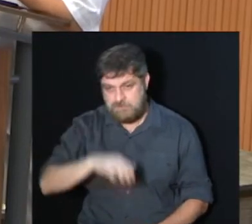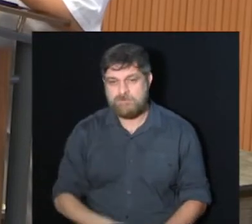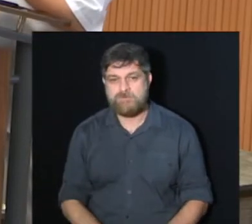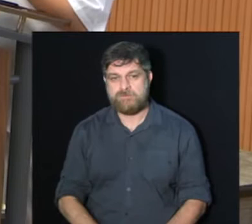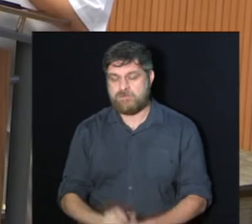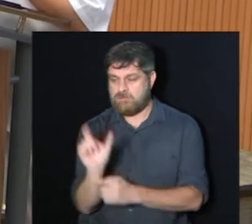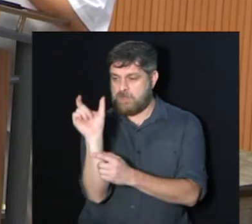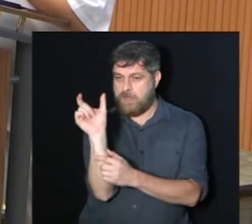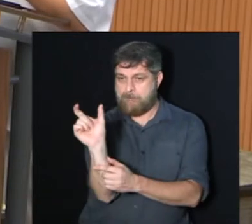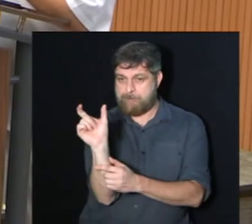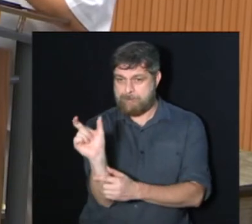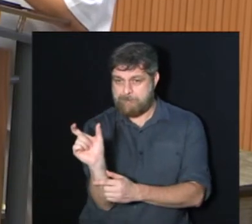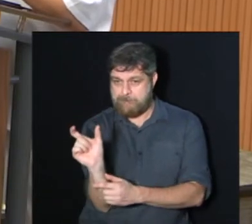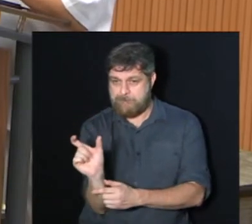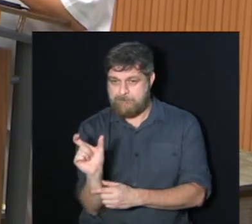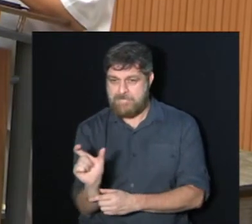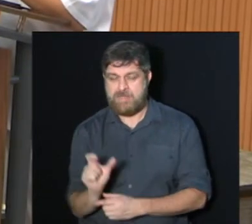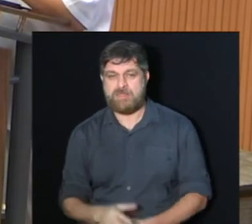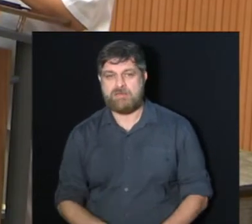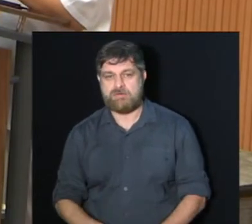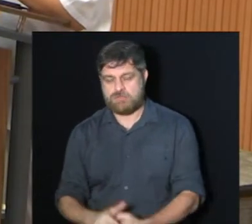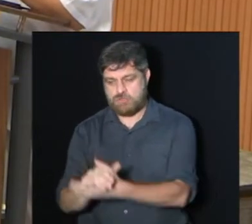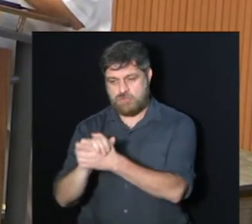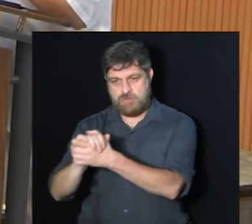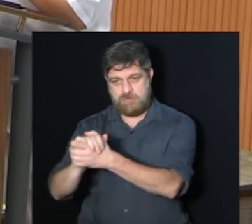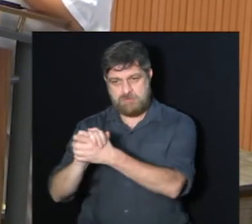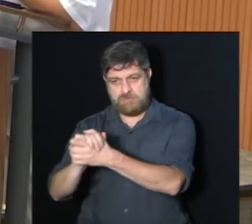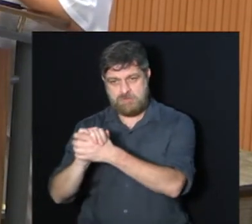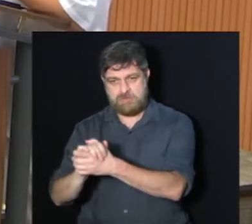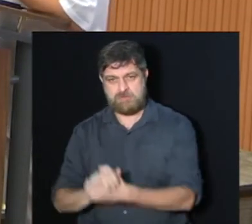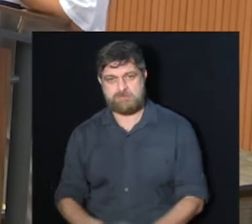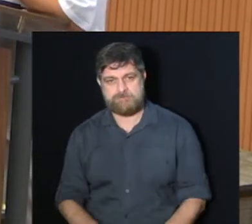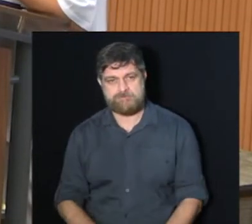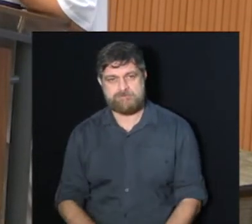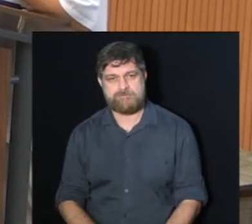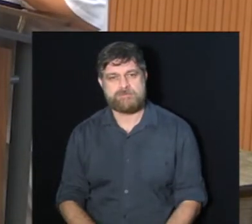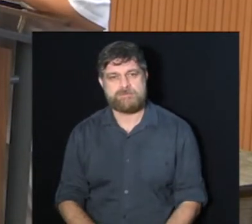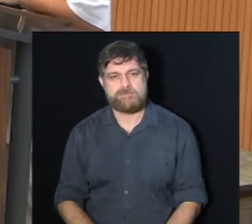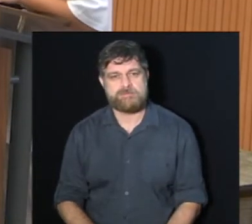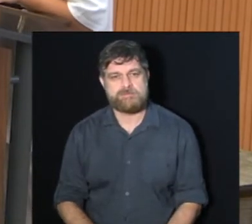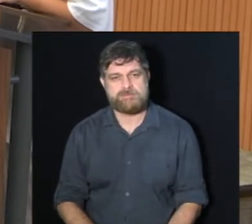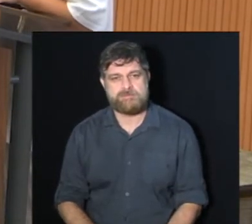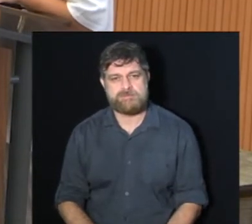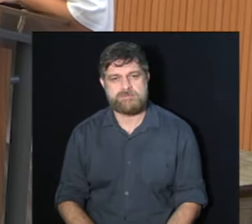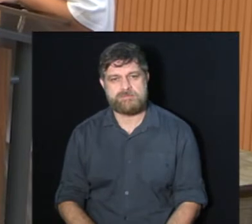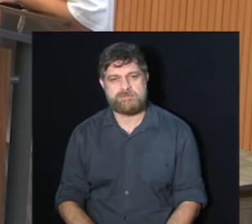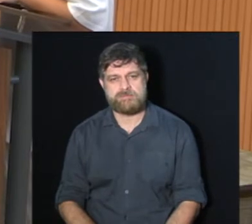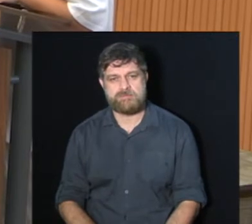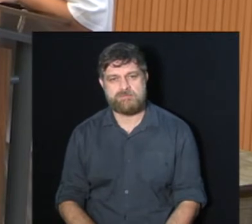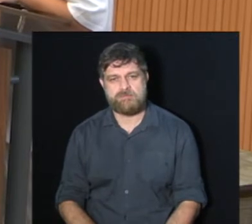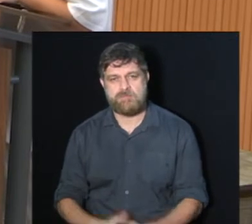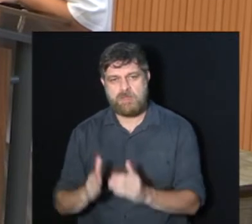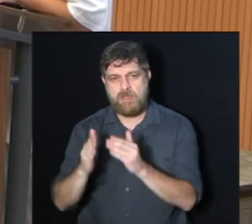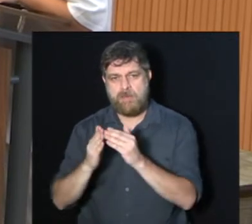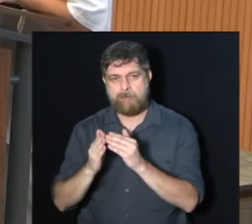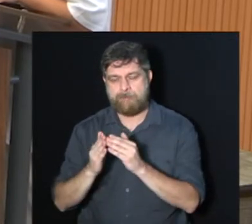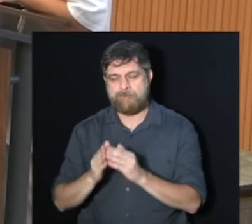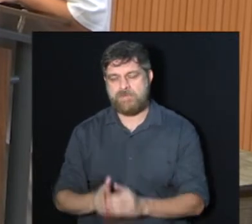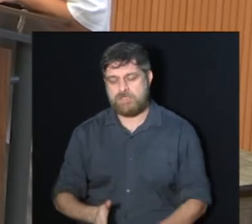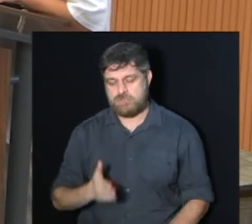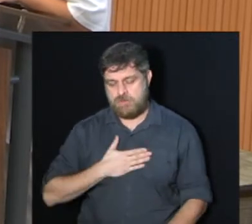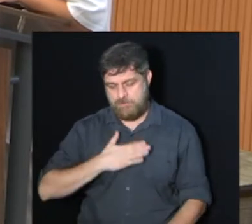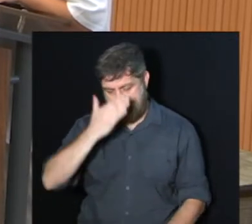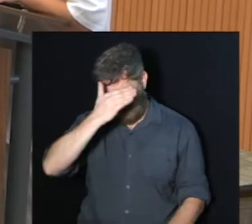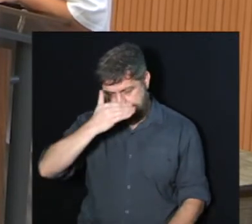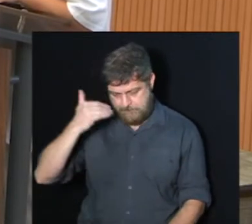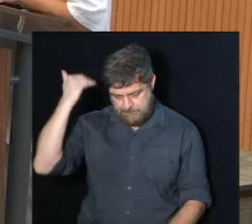Macauã, Aumbandã, Saravá, Axé, Motumbá, Mucuyu. Peço a bênção e permissão ao meu pai